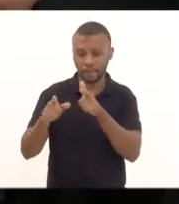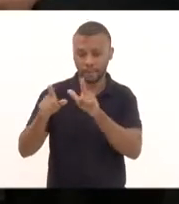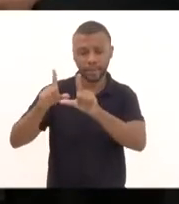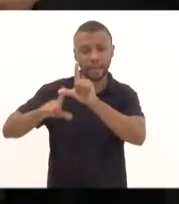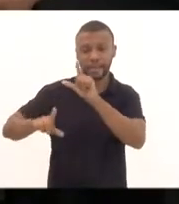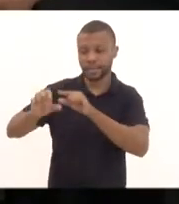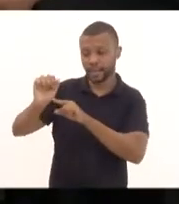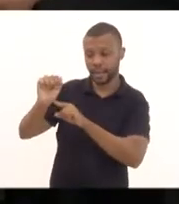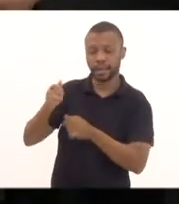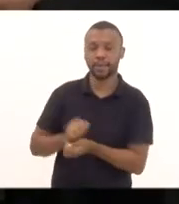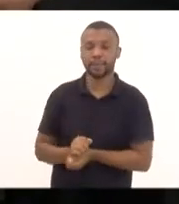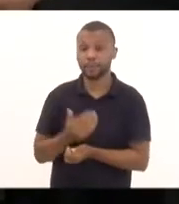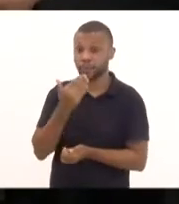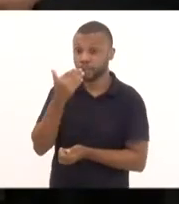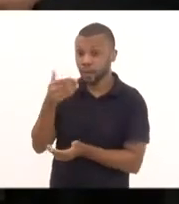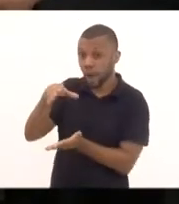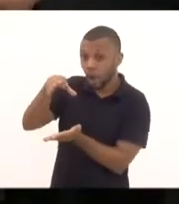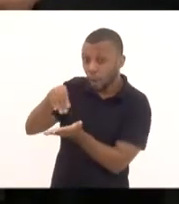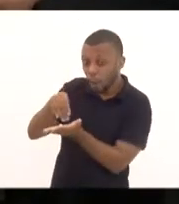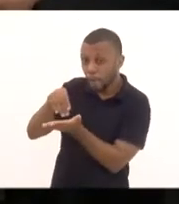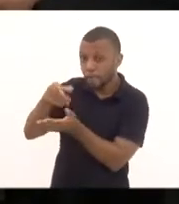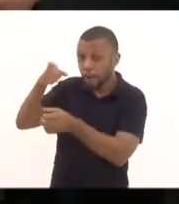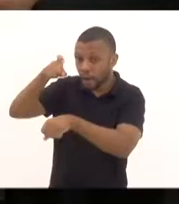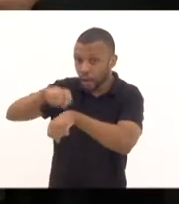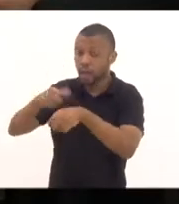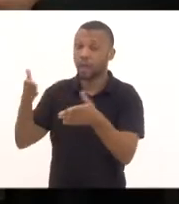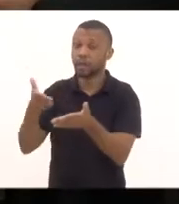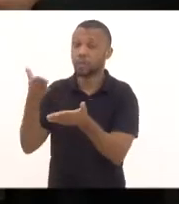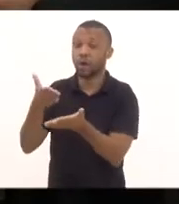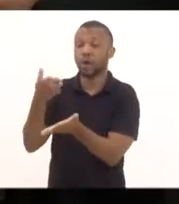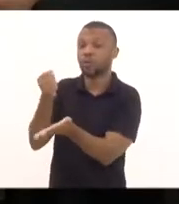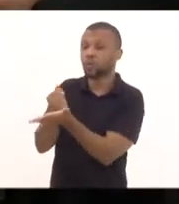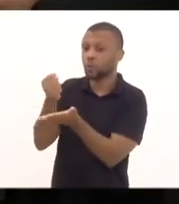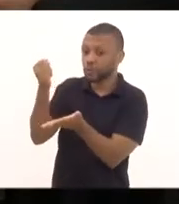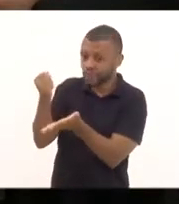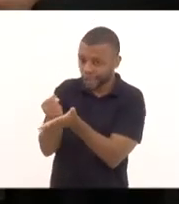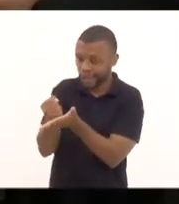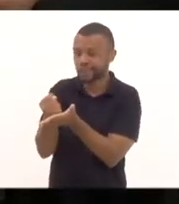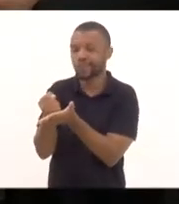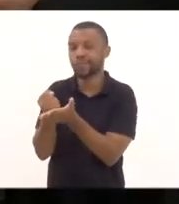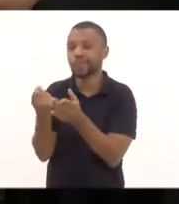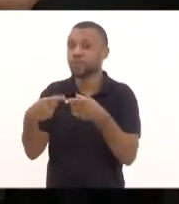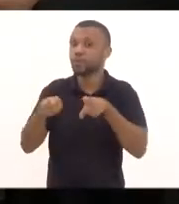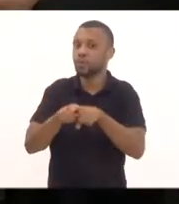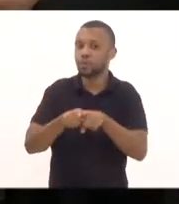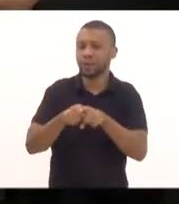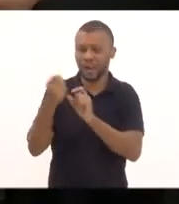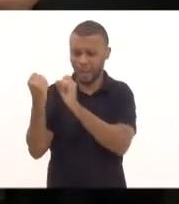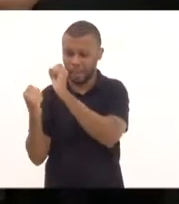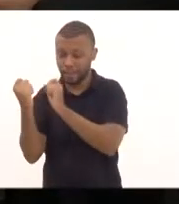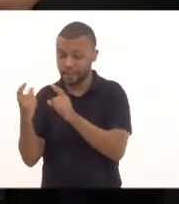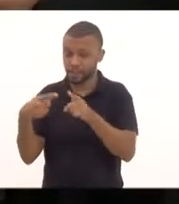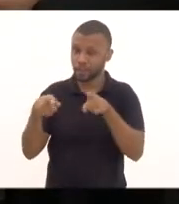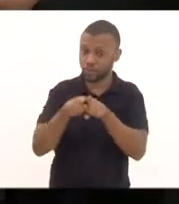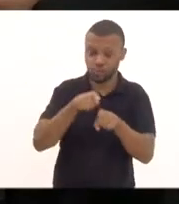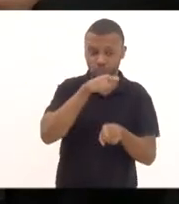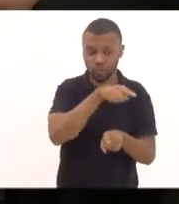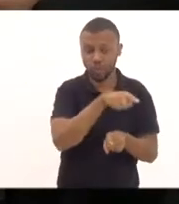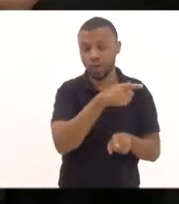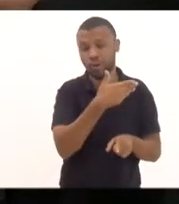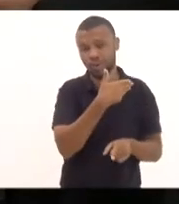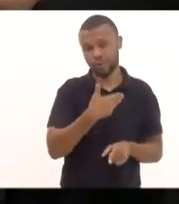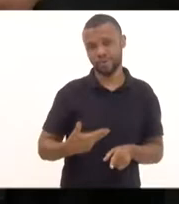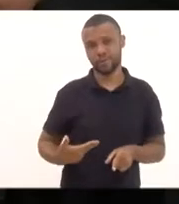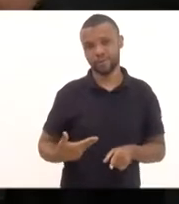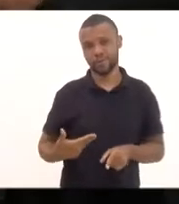requer a cópia atualizada do contrato de concessão com todos os seus anexos anexos e aditivos né